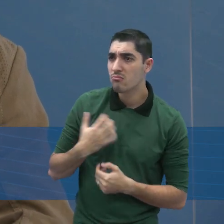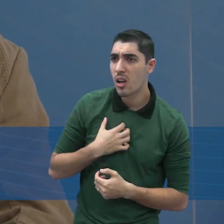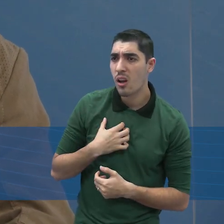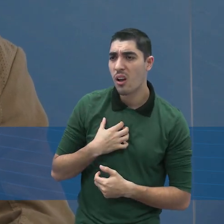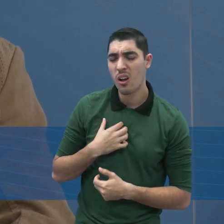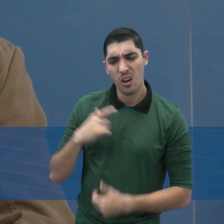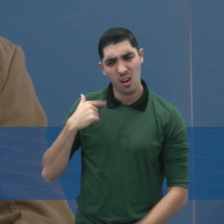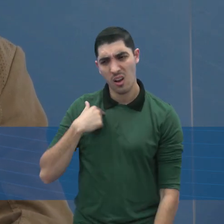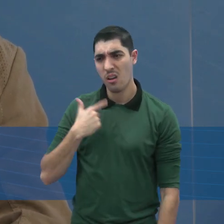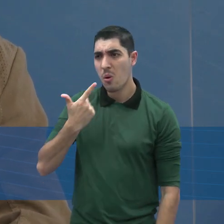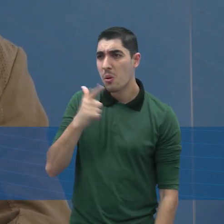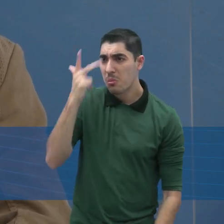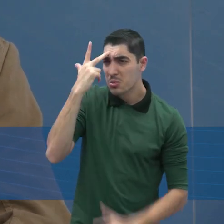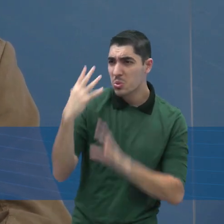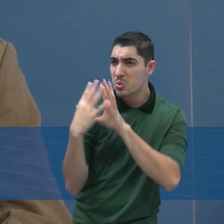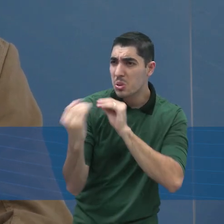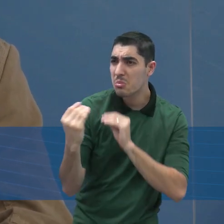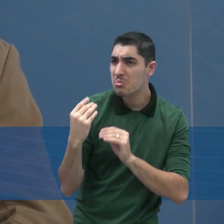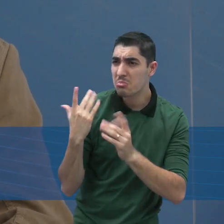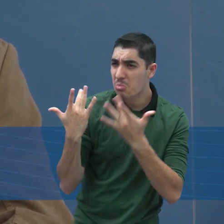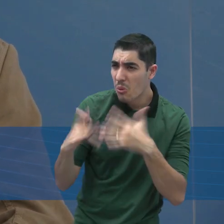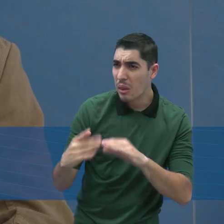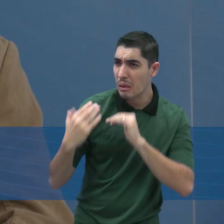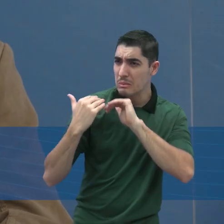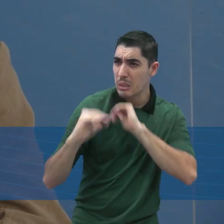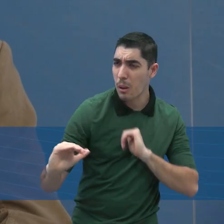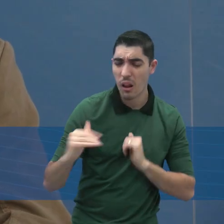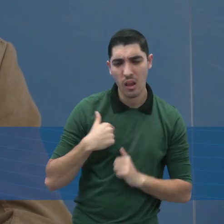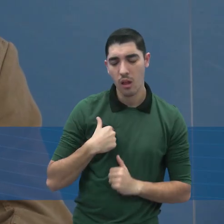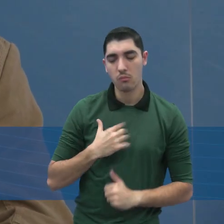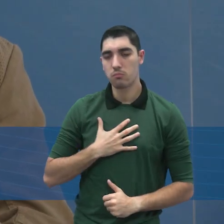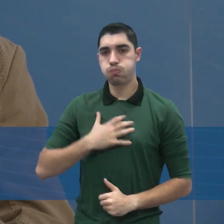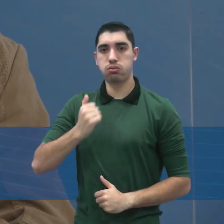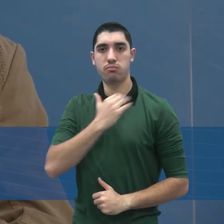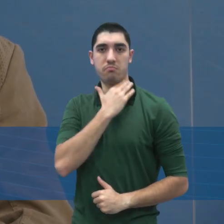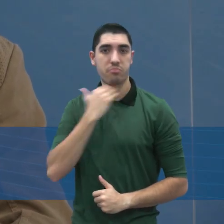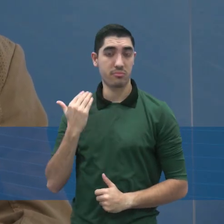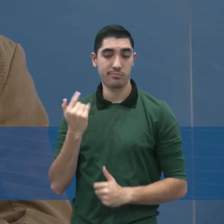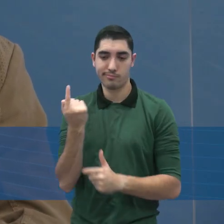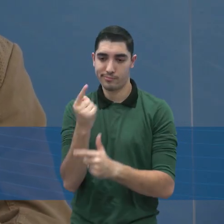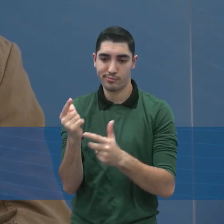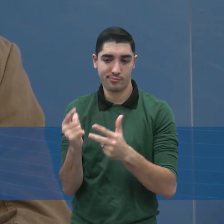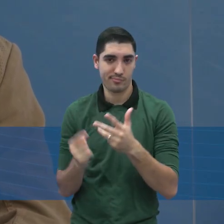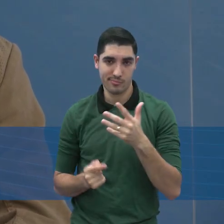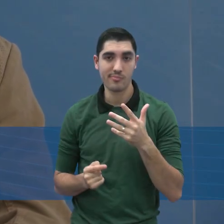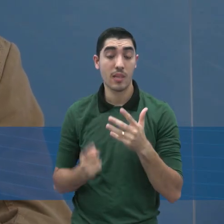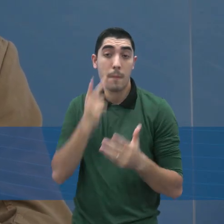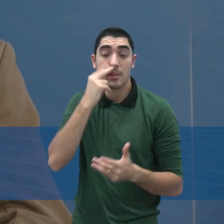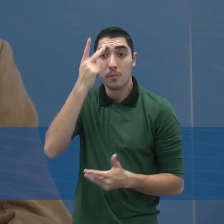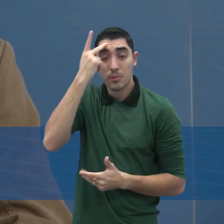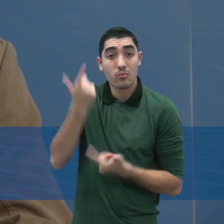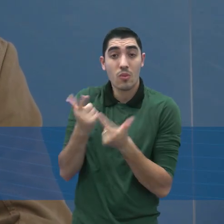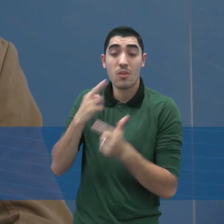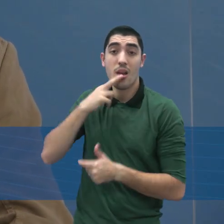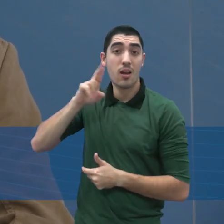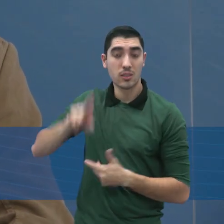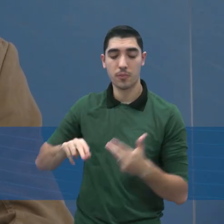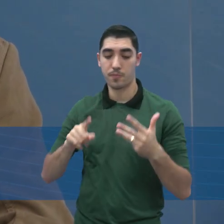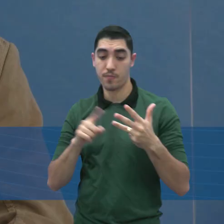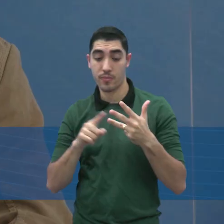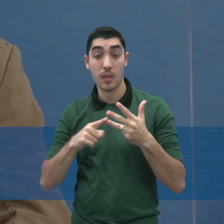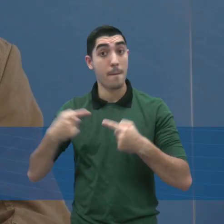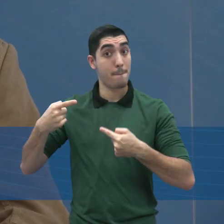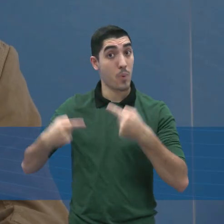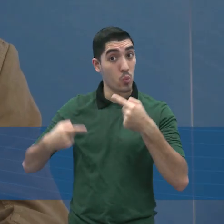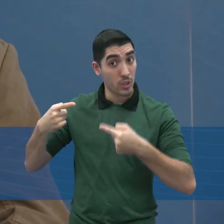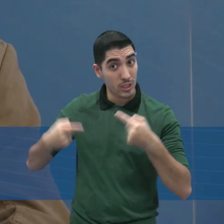vai viver sem o outro. Então já deixa de ser uma paixão, se torna algo irracional, né? A gente percebe também na política hoje,